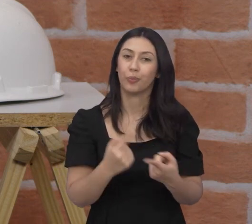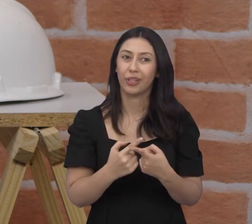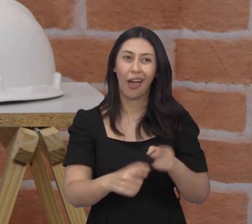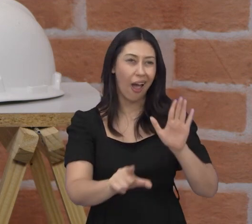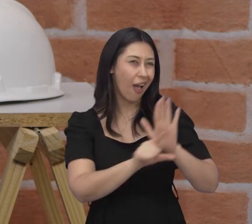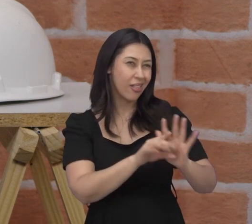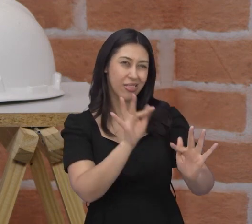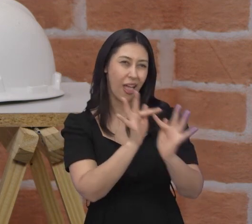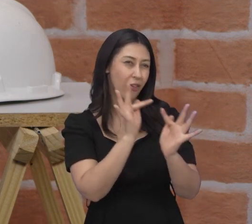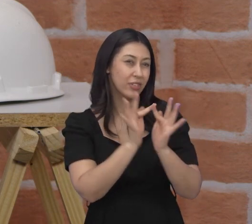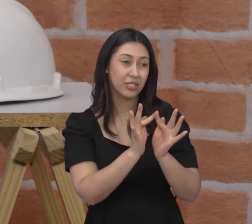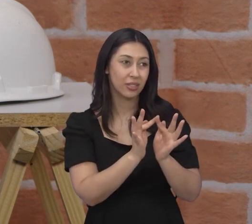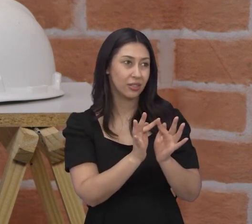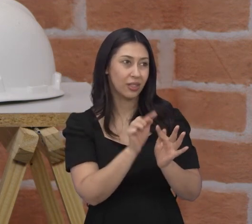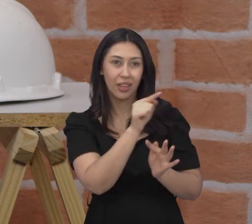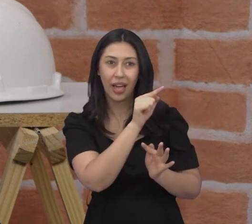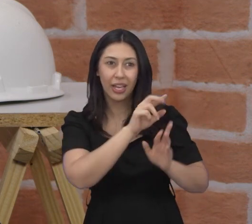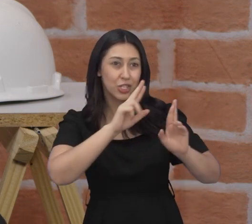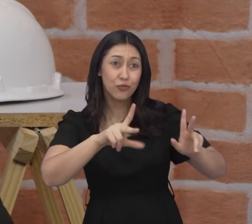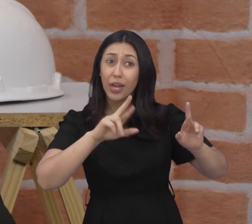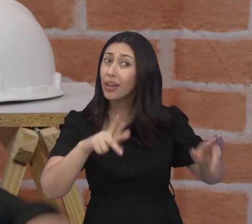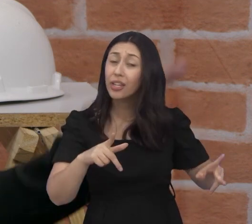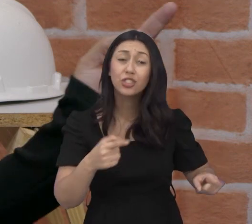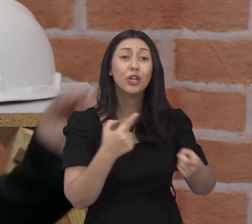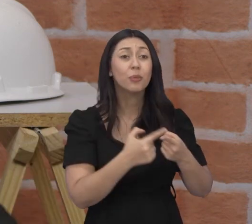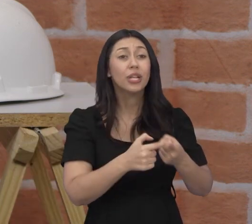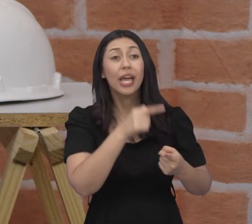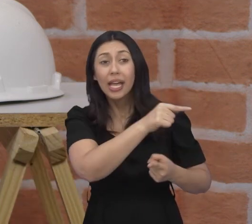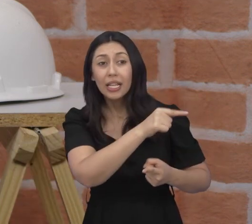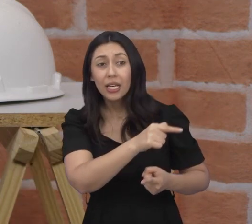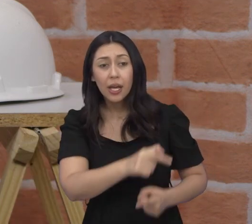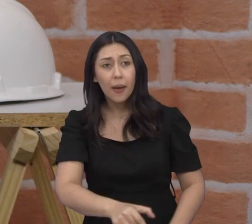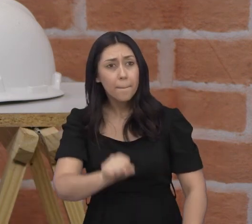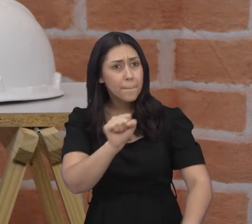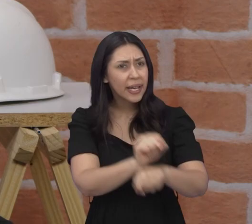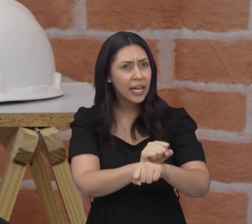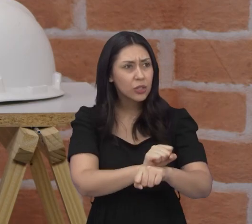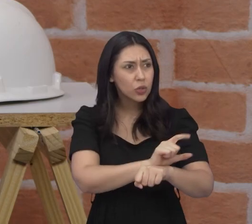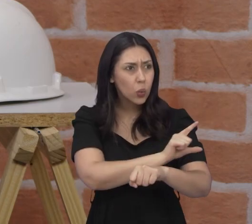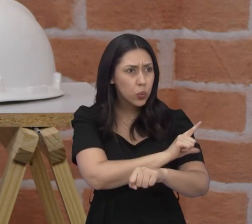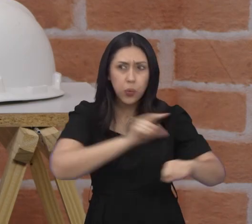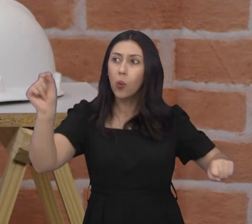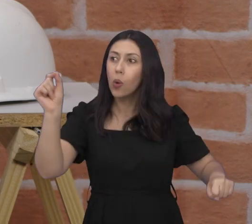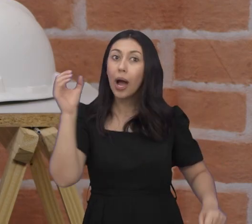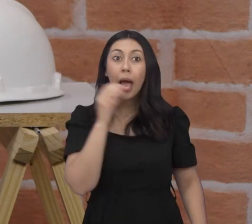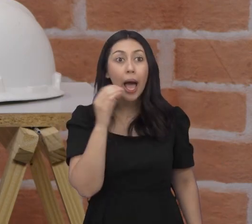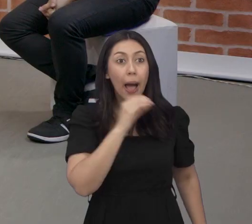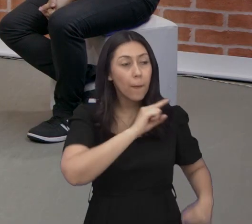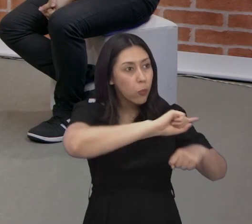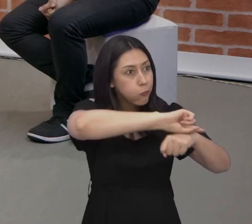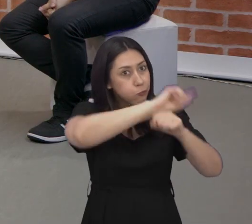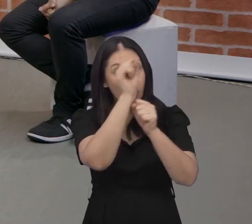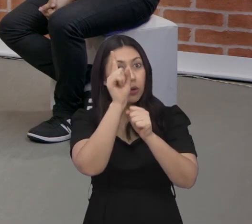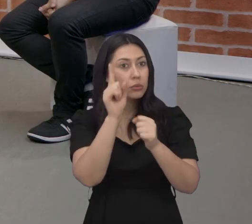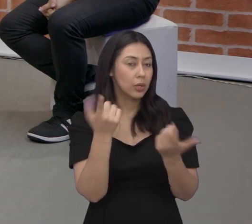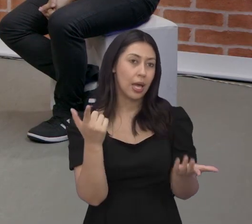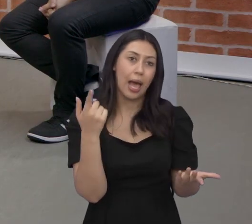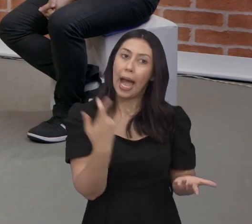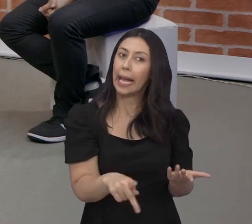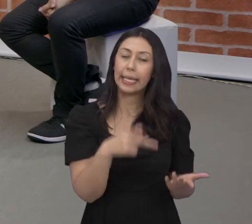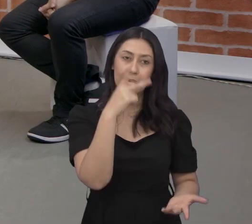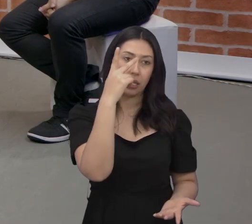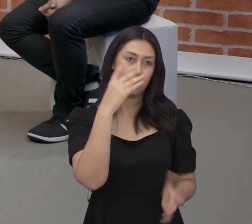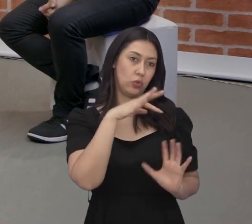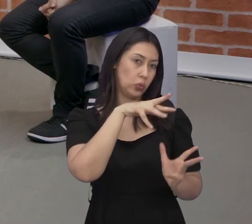vale para esses objetos. Acelera, desacelera, acelera de 0 a 12 mil quilômetros em um segundo. Nenhum objeto, nenhuma